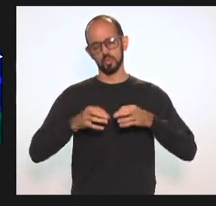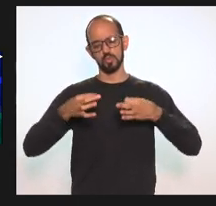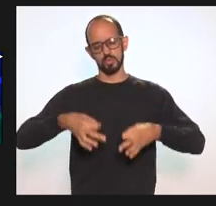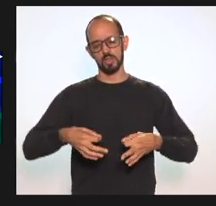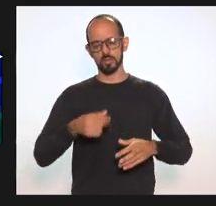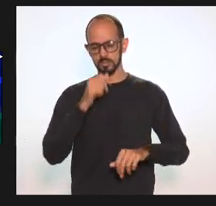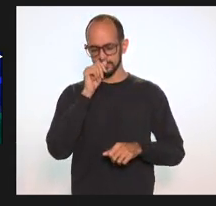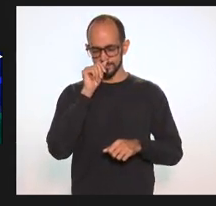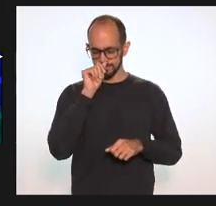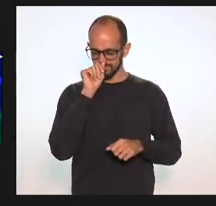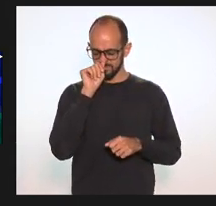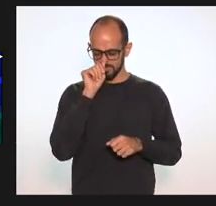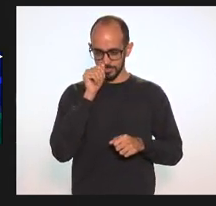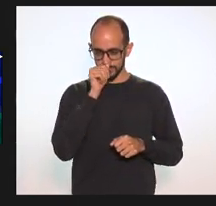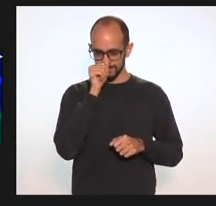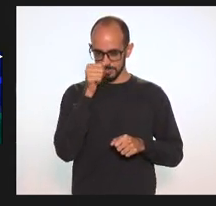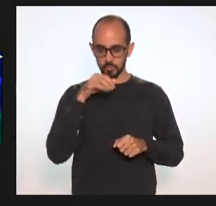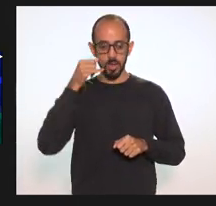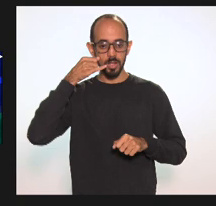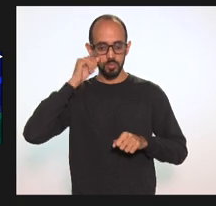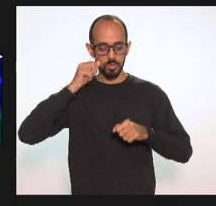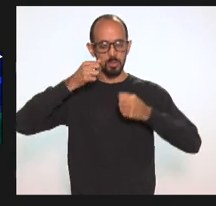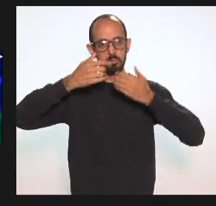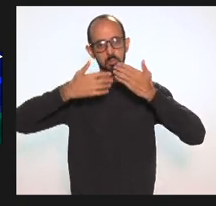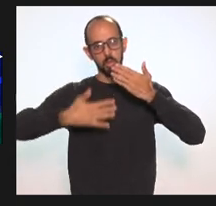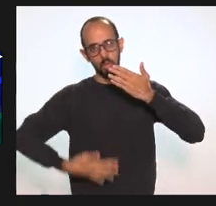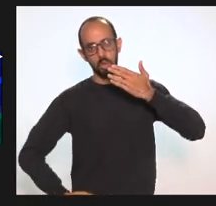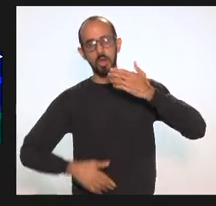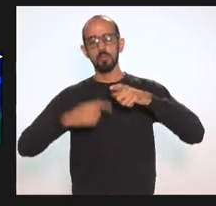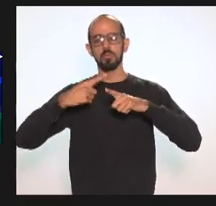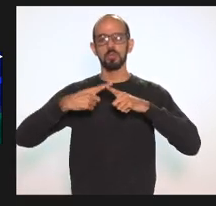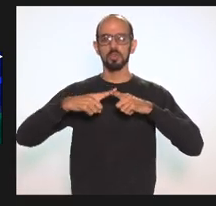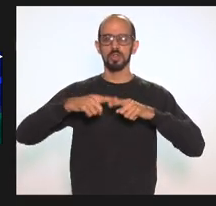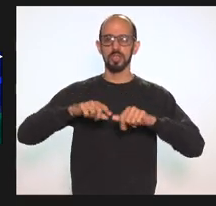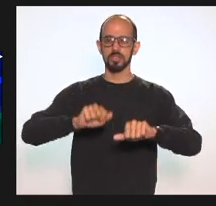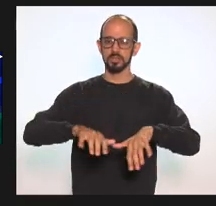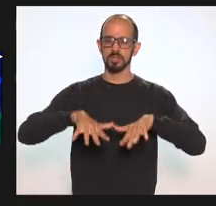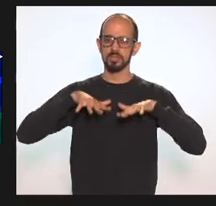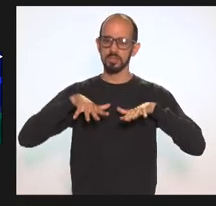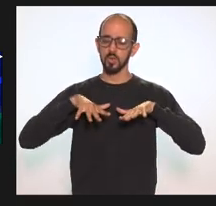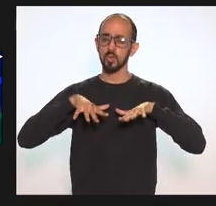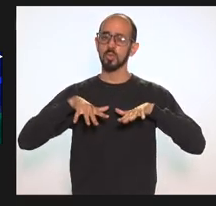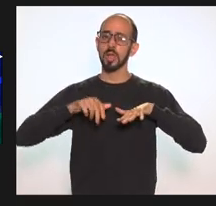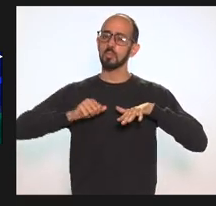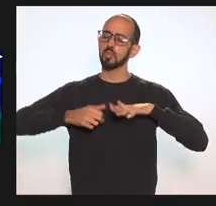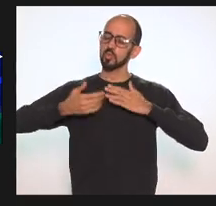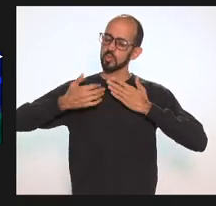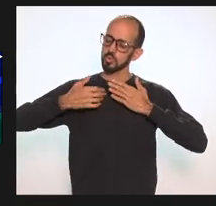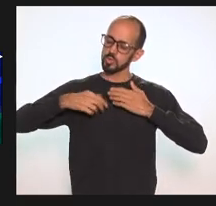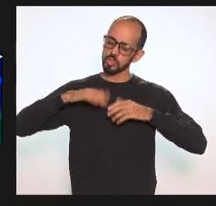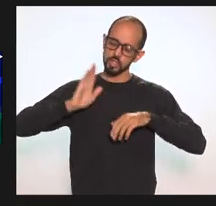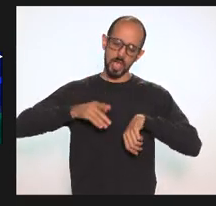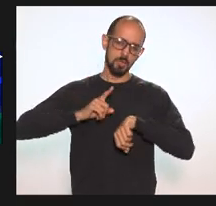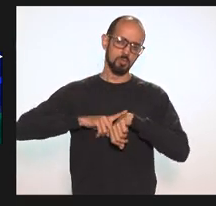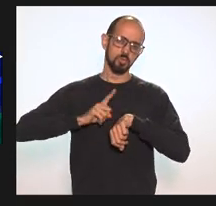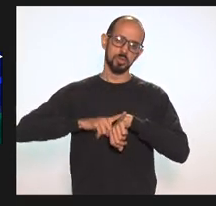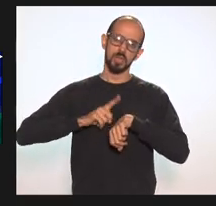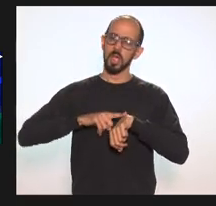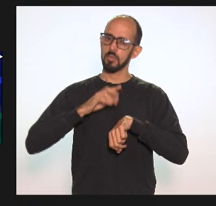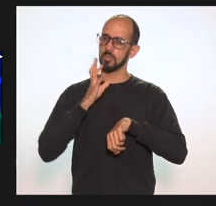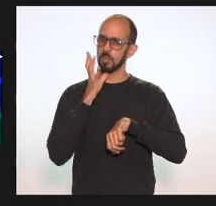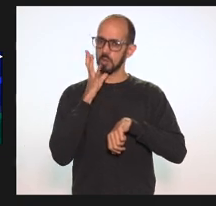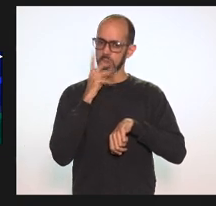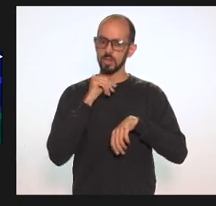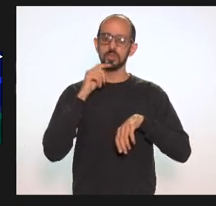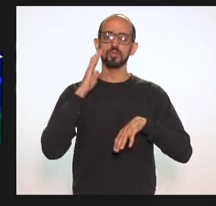aqui em Goiânia então eu não vou me alongar já assistam já está muito longa mas o que eu penso é eu sei